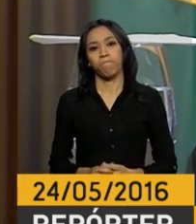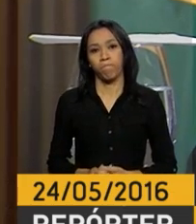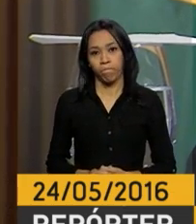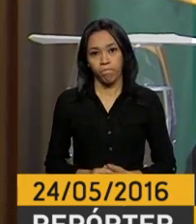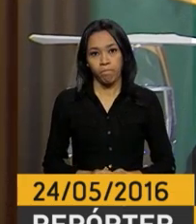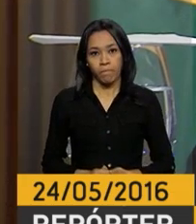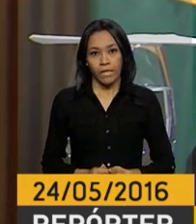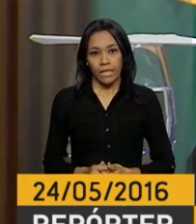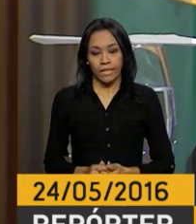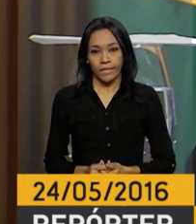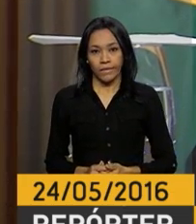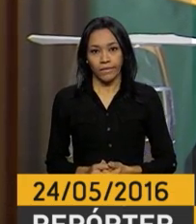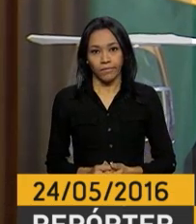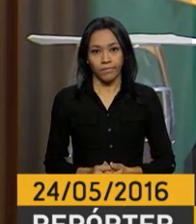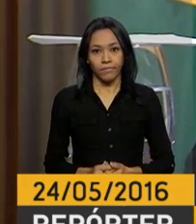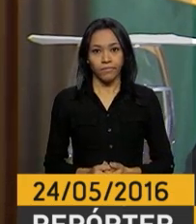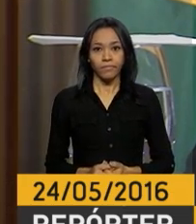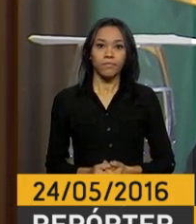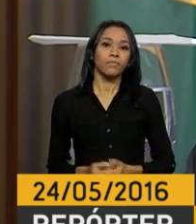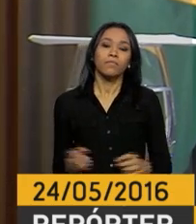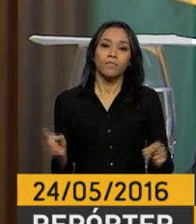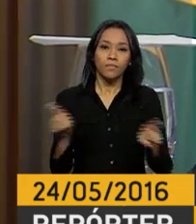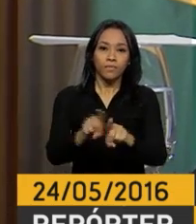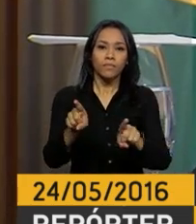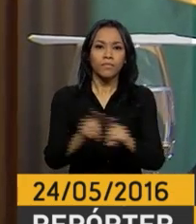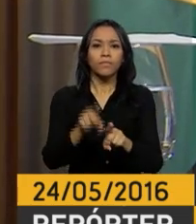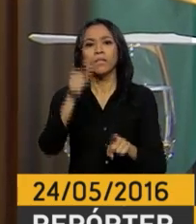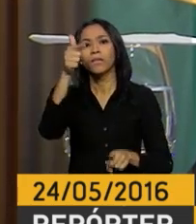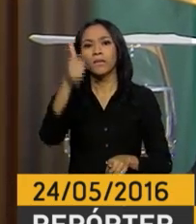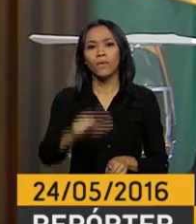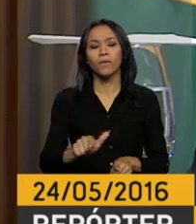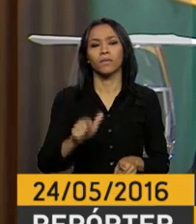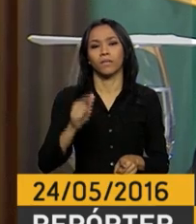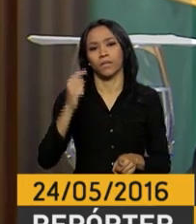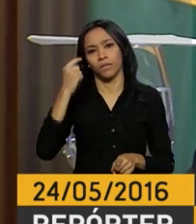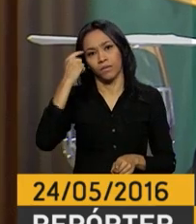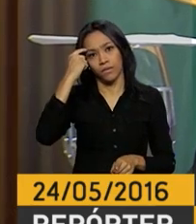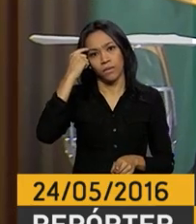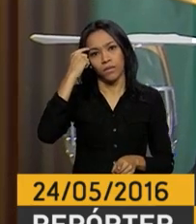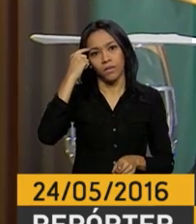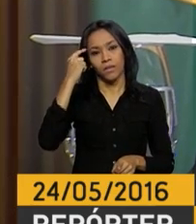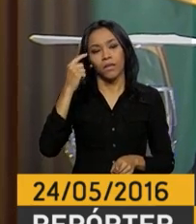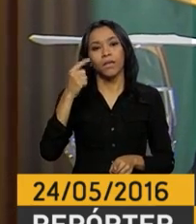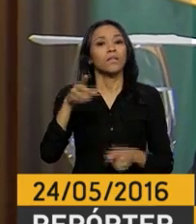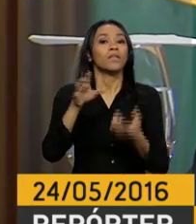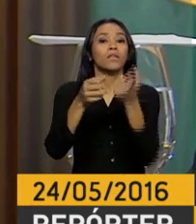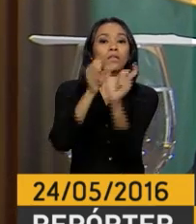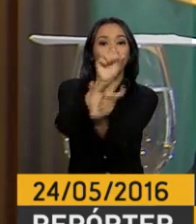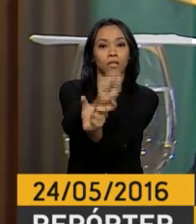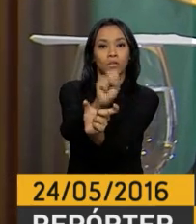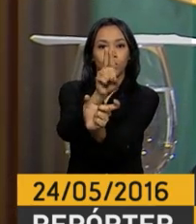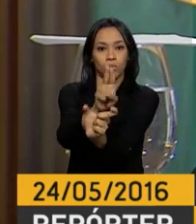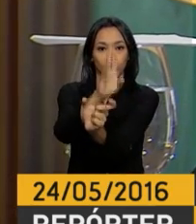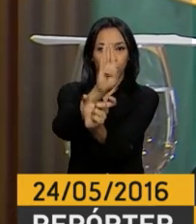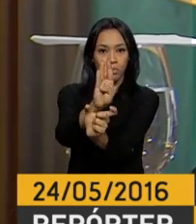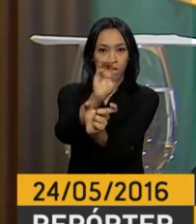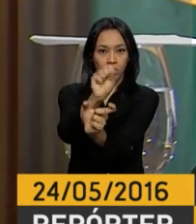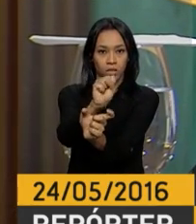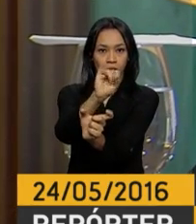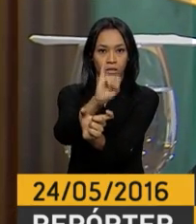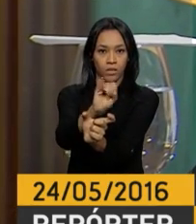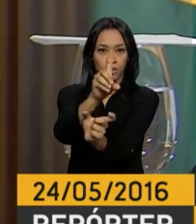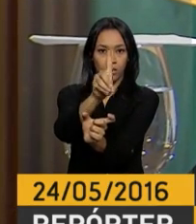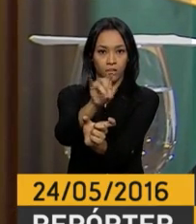também uma tese que é da não elevação de subsídios. Ou seja, nenhum